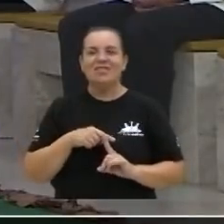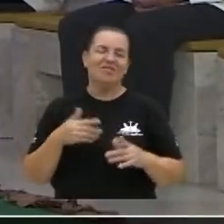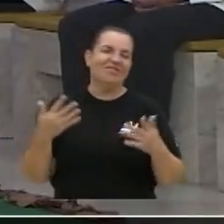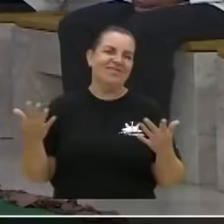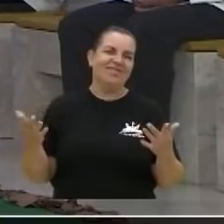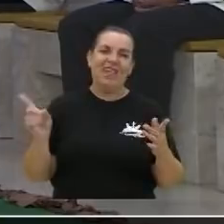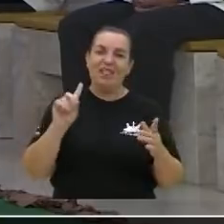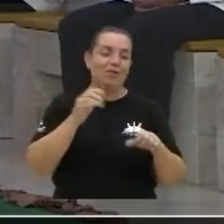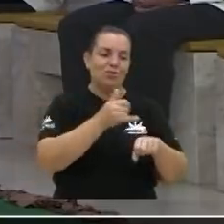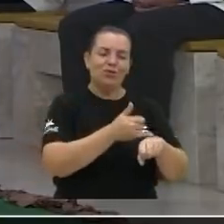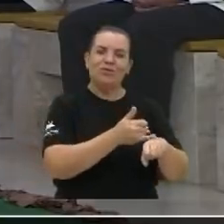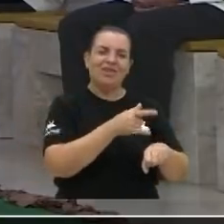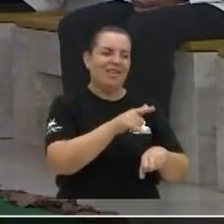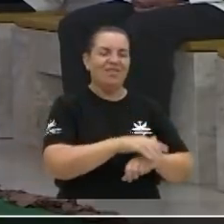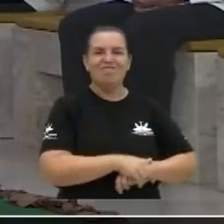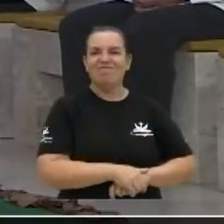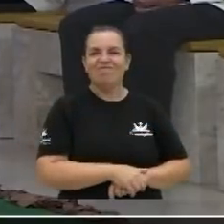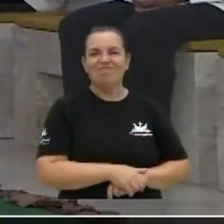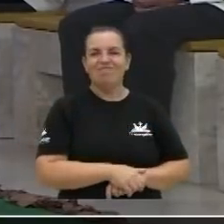não foi em Jerusalém.